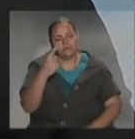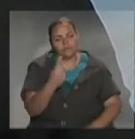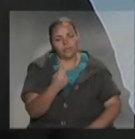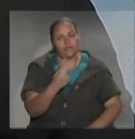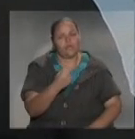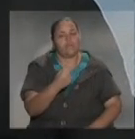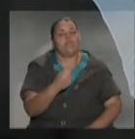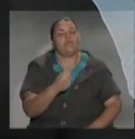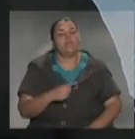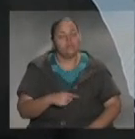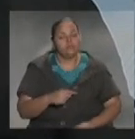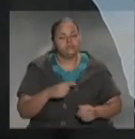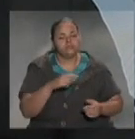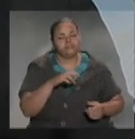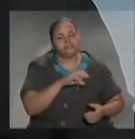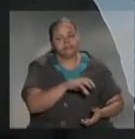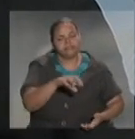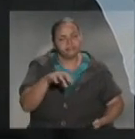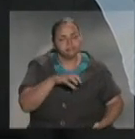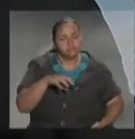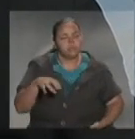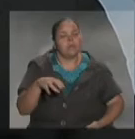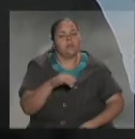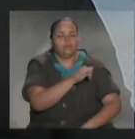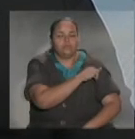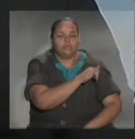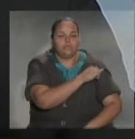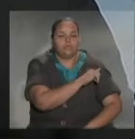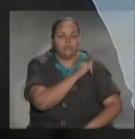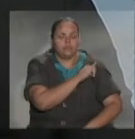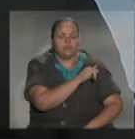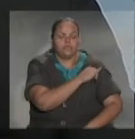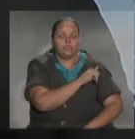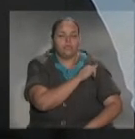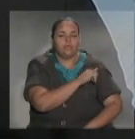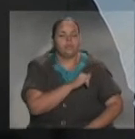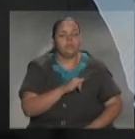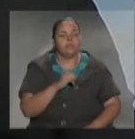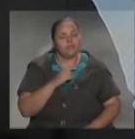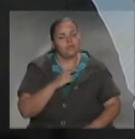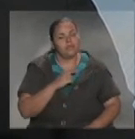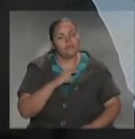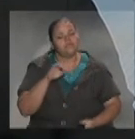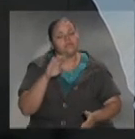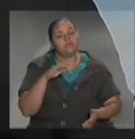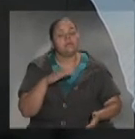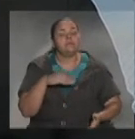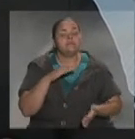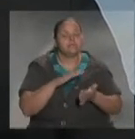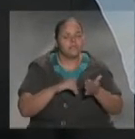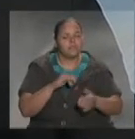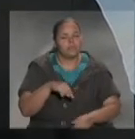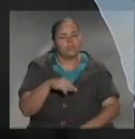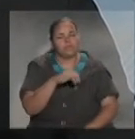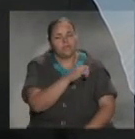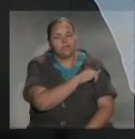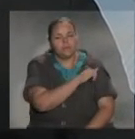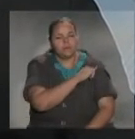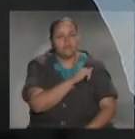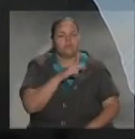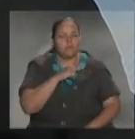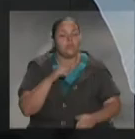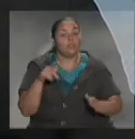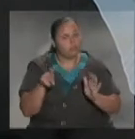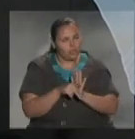são 91 municípios do Estado do Rio de Janeiro, e excluindo, né, naturalmente, a cidade do Rio tem